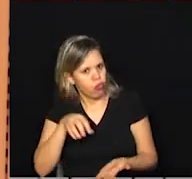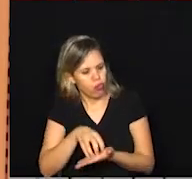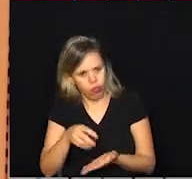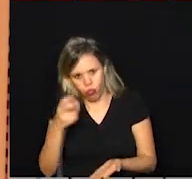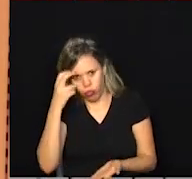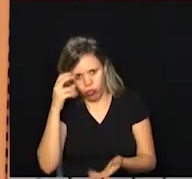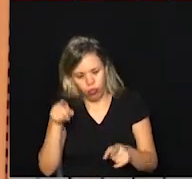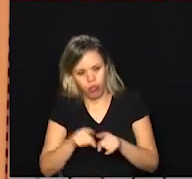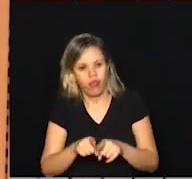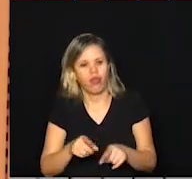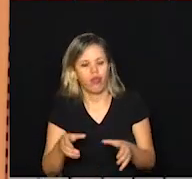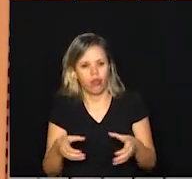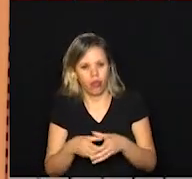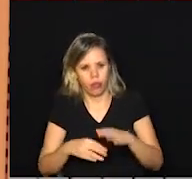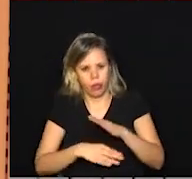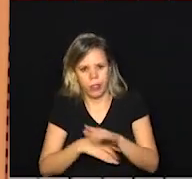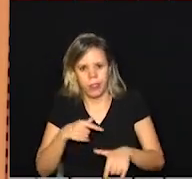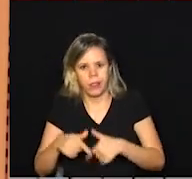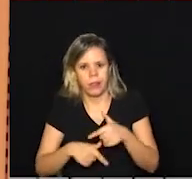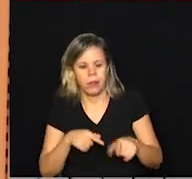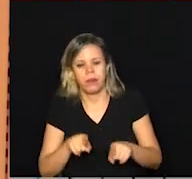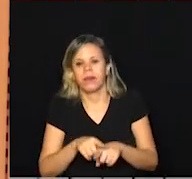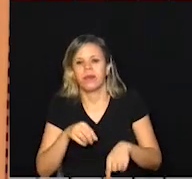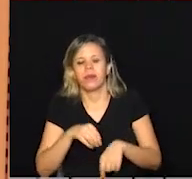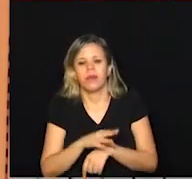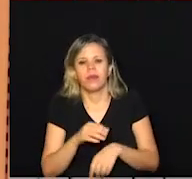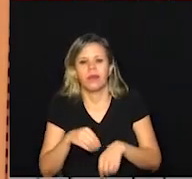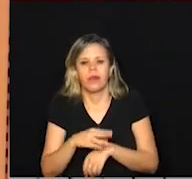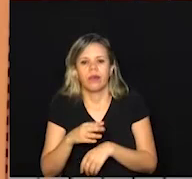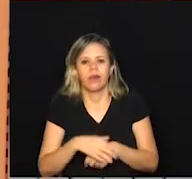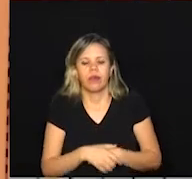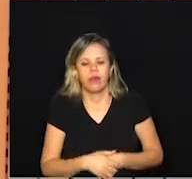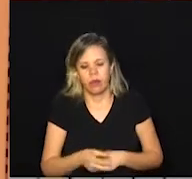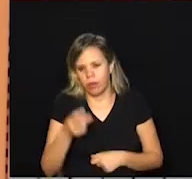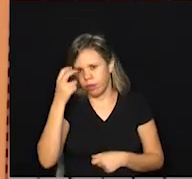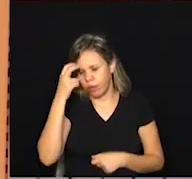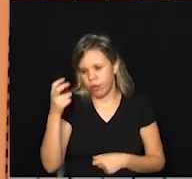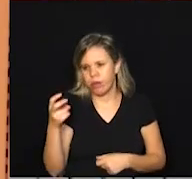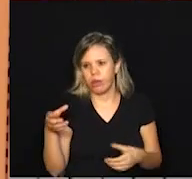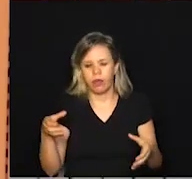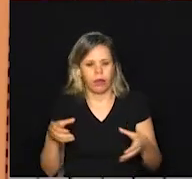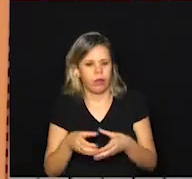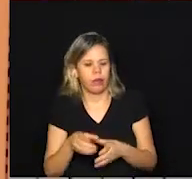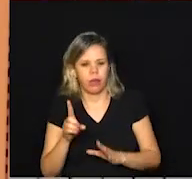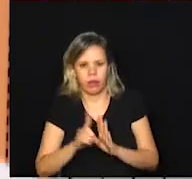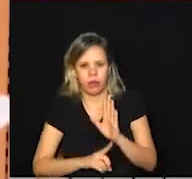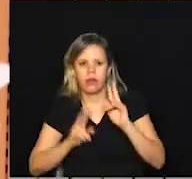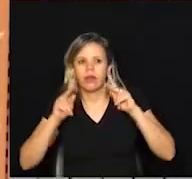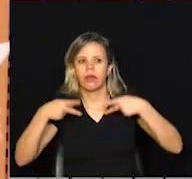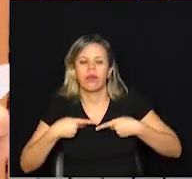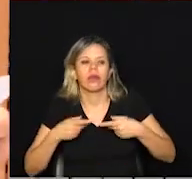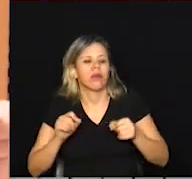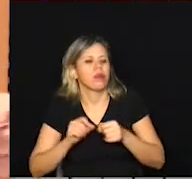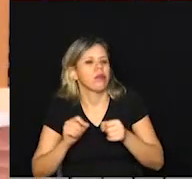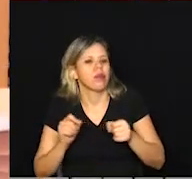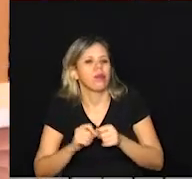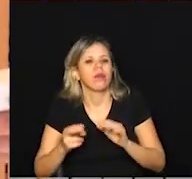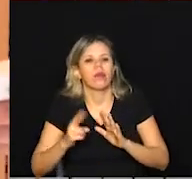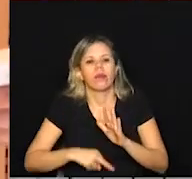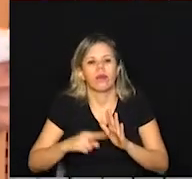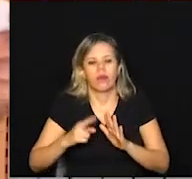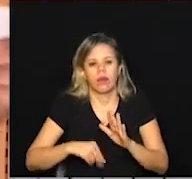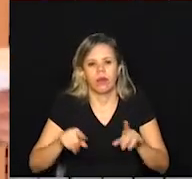vamos através da comissão é das comissões a comissão de Cultura EA Comissão de Direitos Humanos fazer um